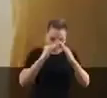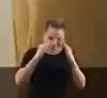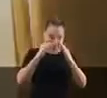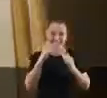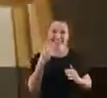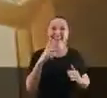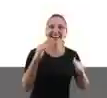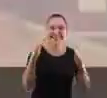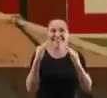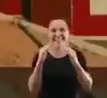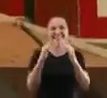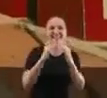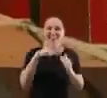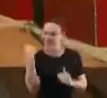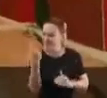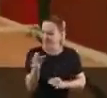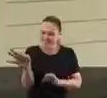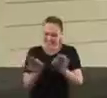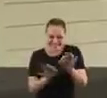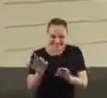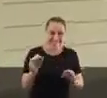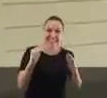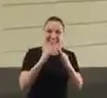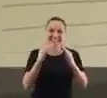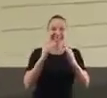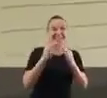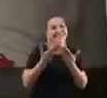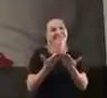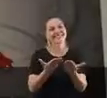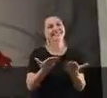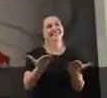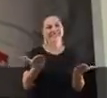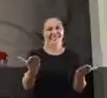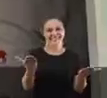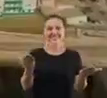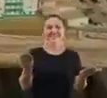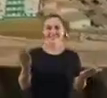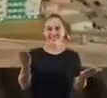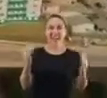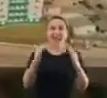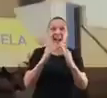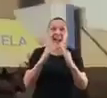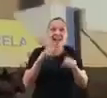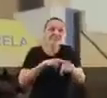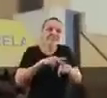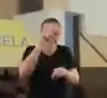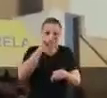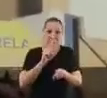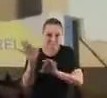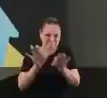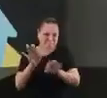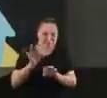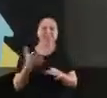Essa casa é sua casa, nós deixamos ela pra você. Com o Casa Verde e